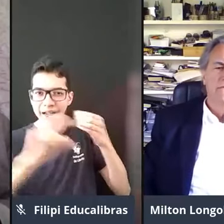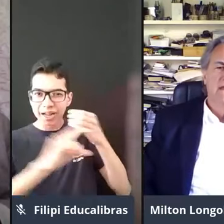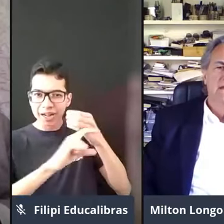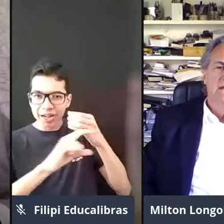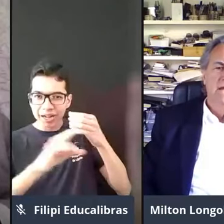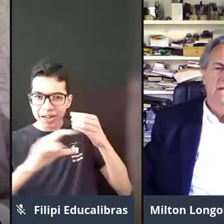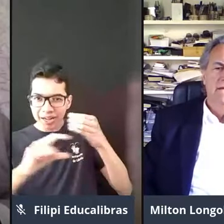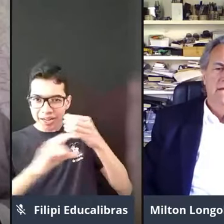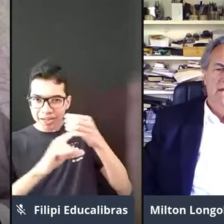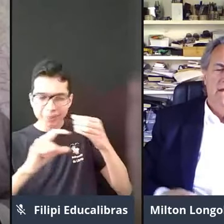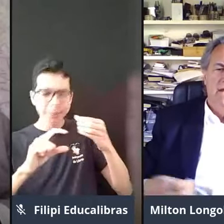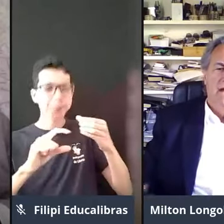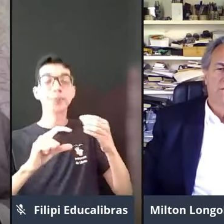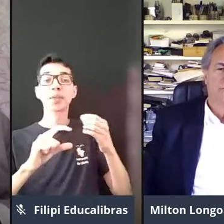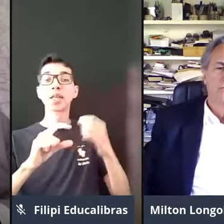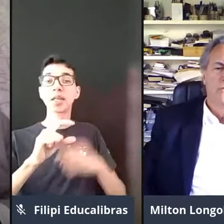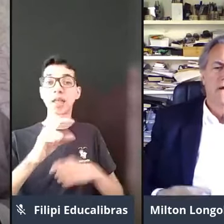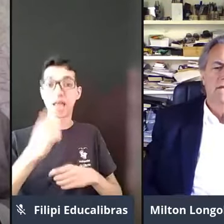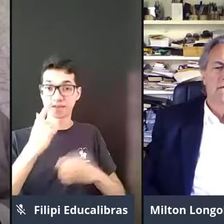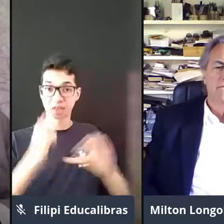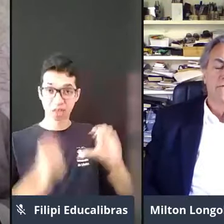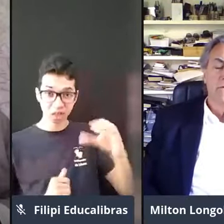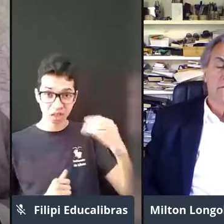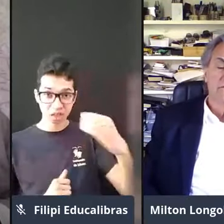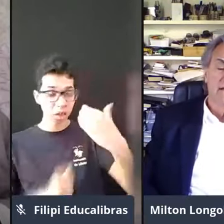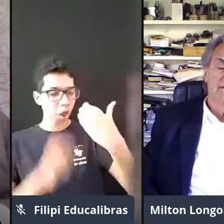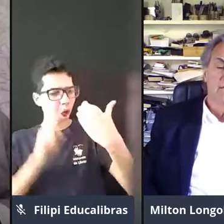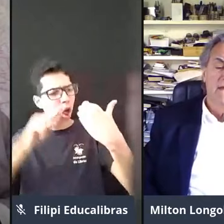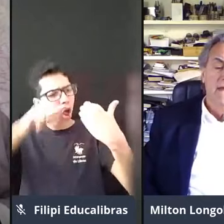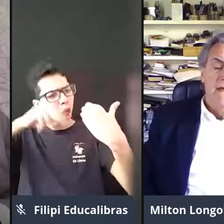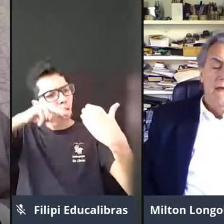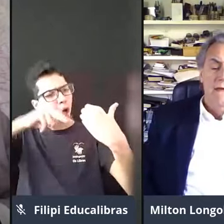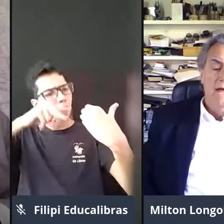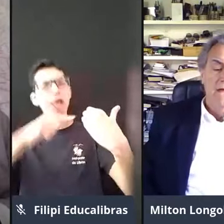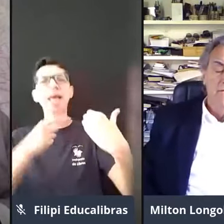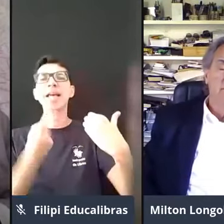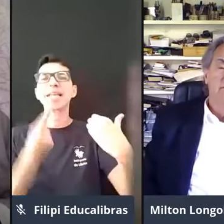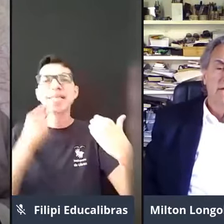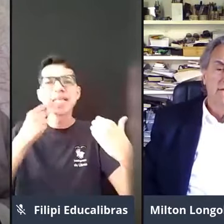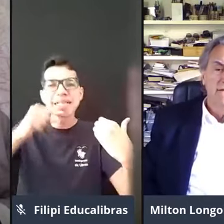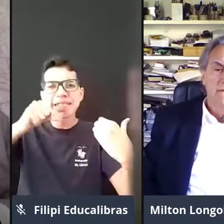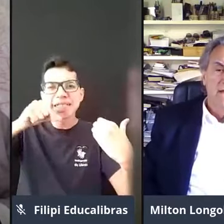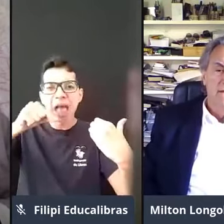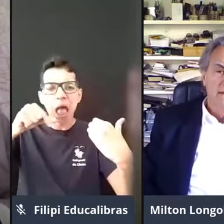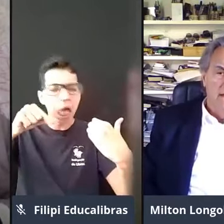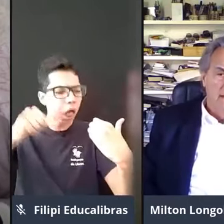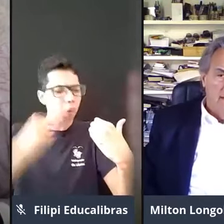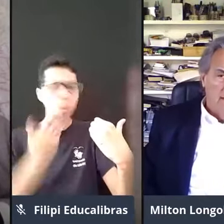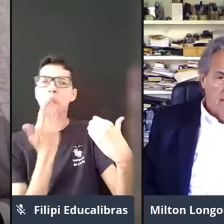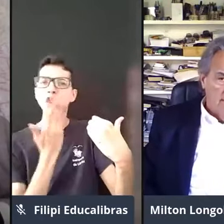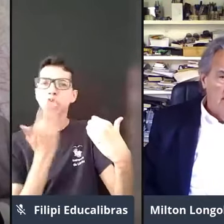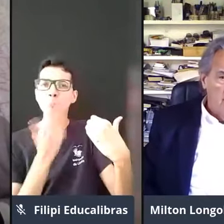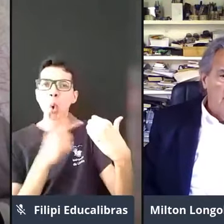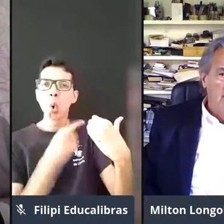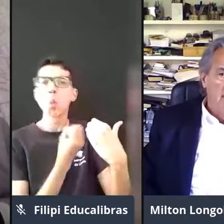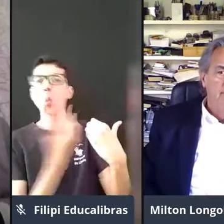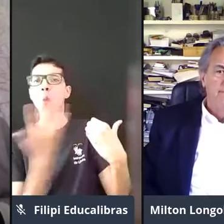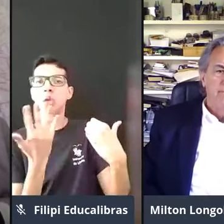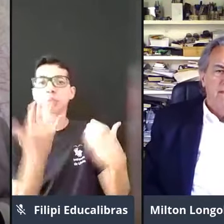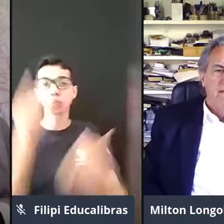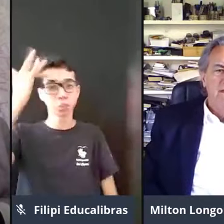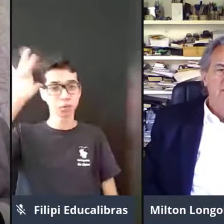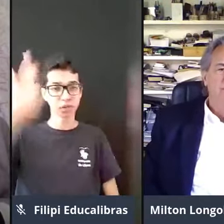sal, quanto tem de açúcar, tal, tudo você não consegue saber. Eu tive recentemente lá na